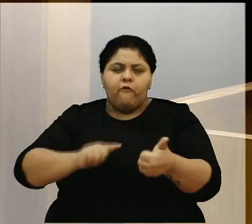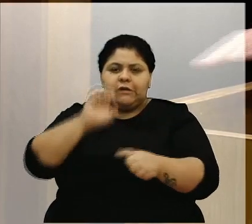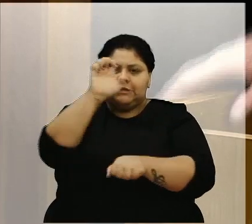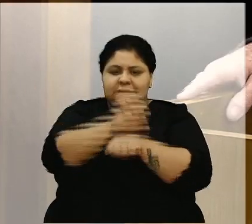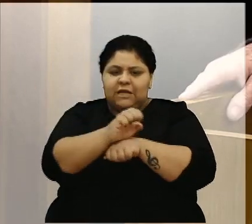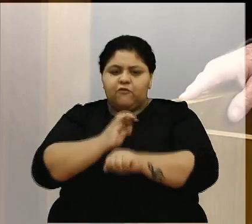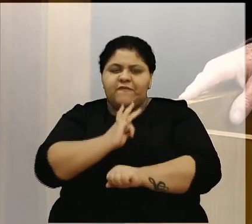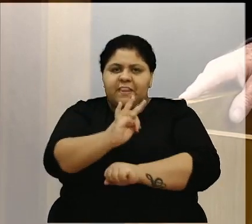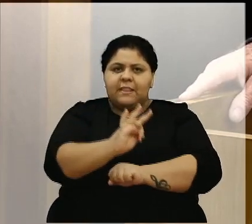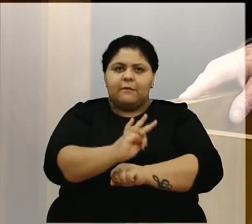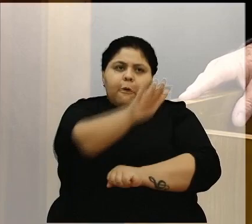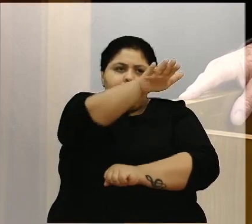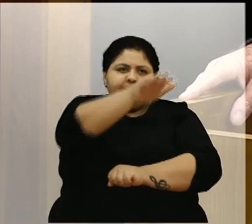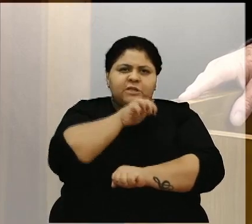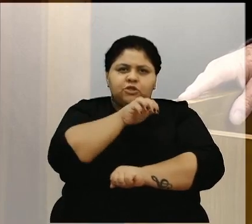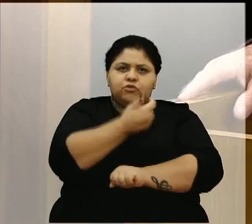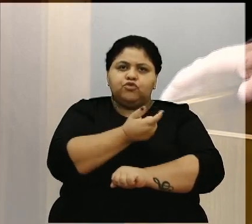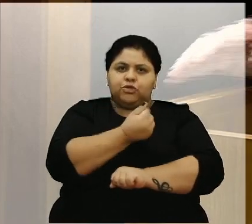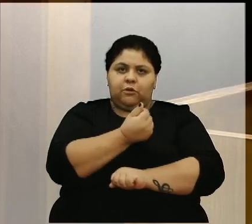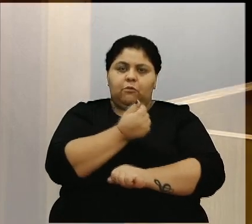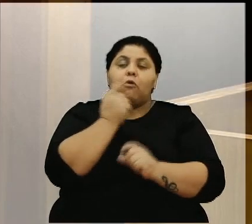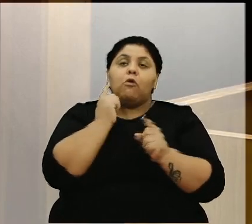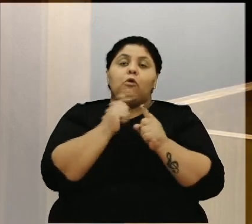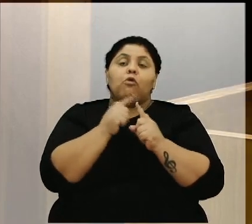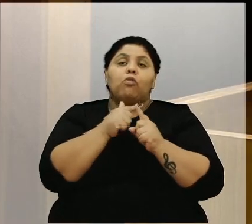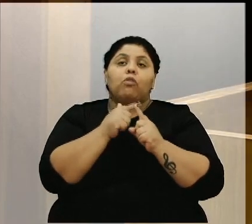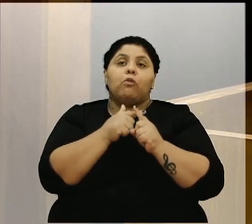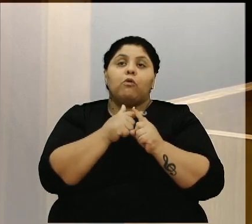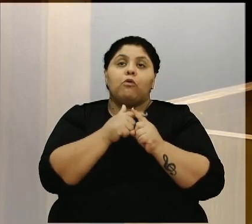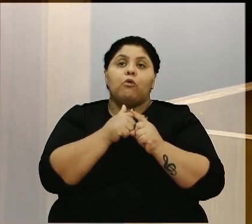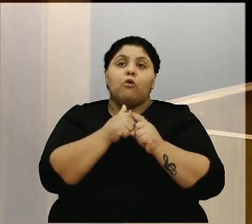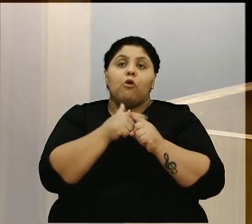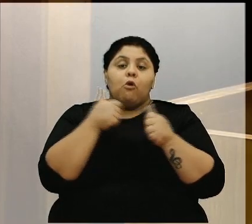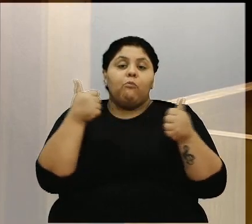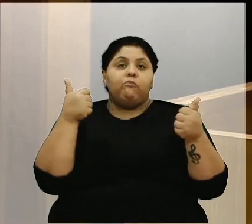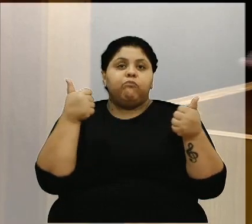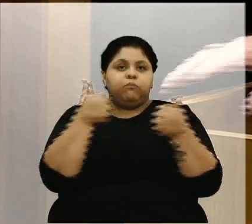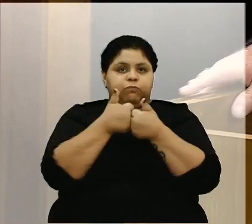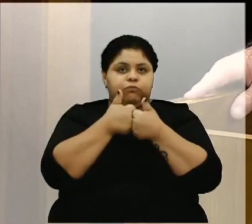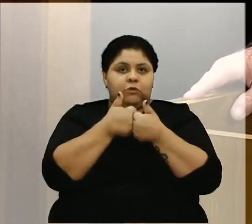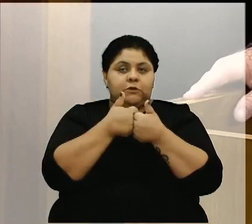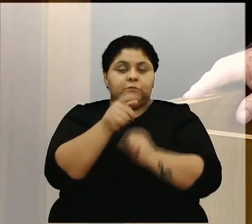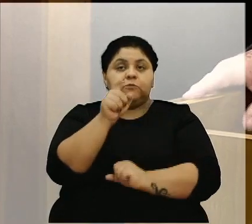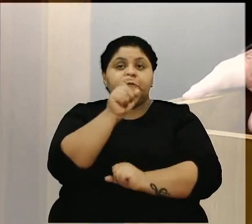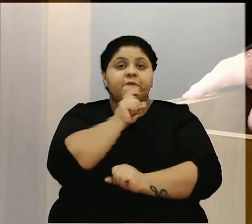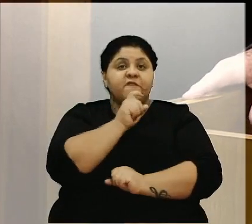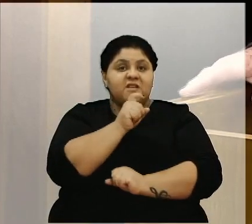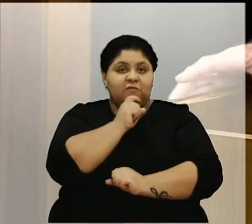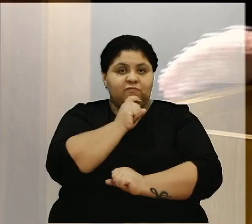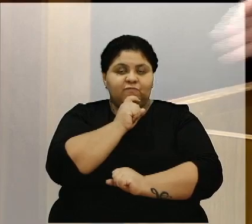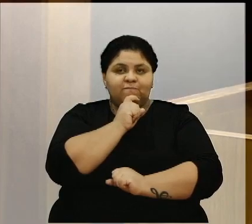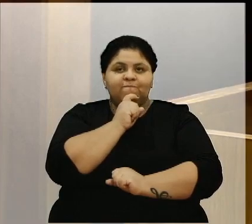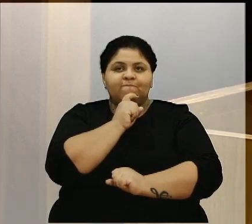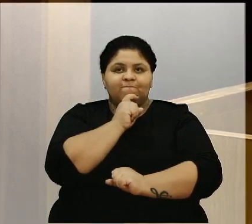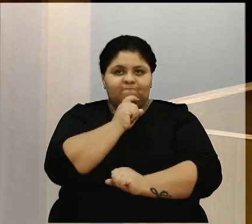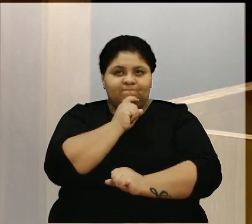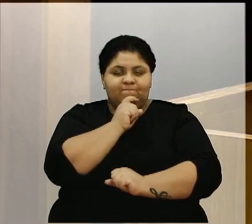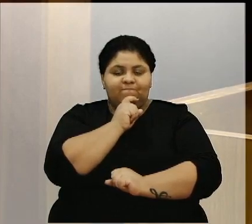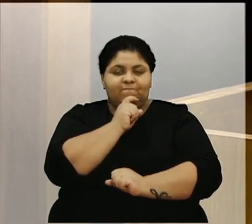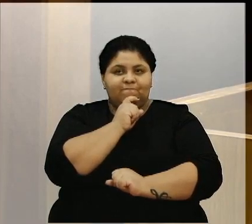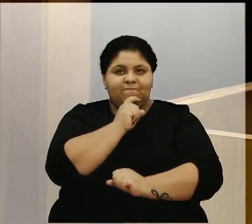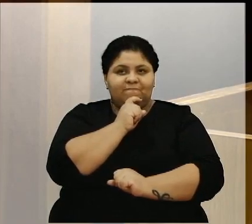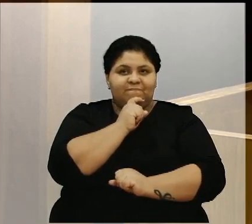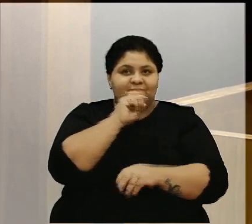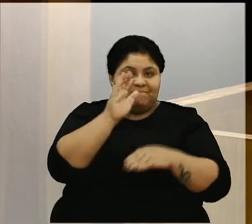federal buscar esses recursos, porque estamos próximos do inverno e com certeza no inverno teremos